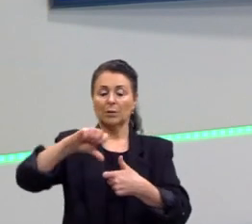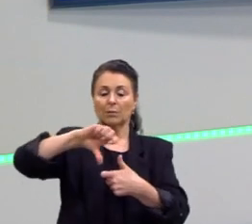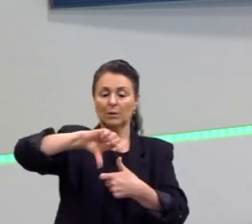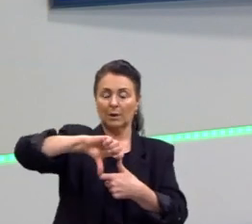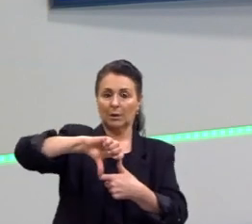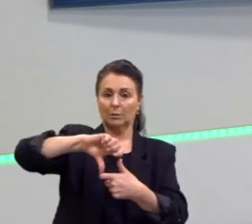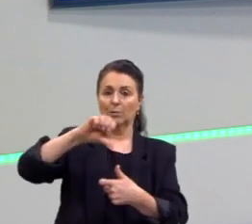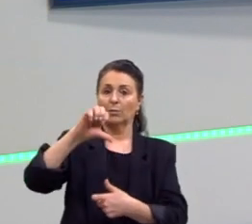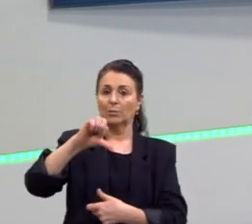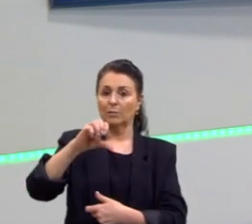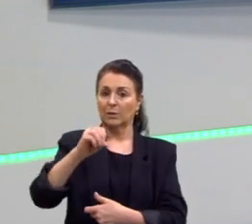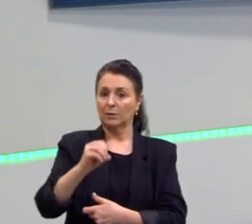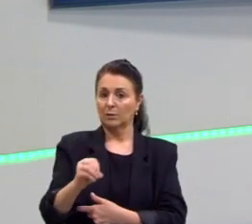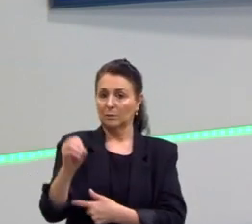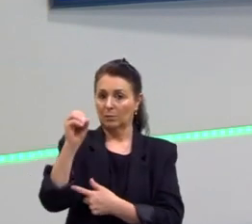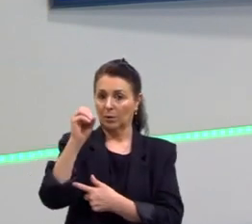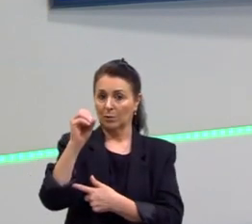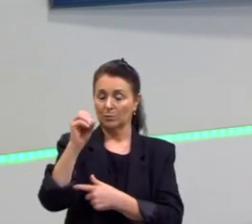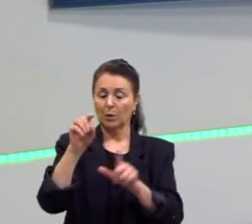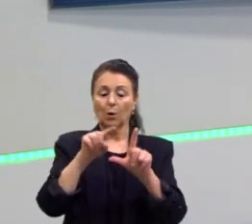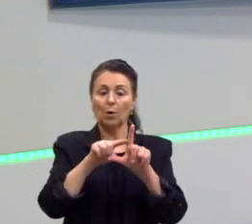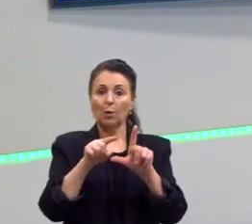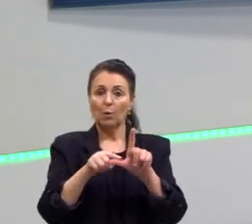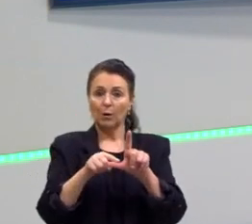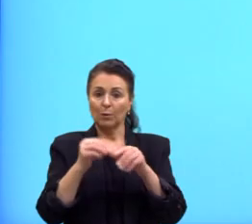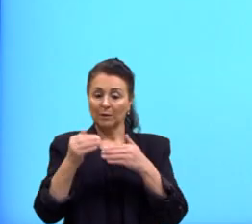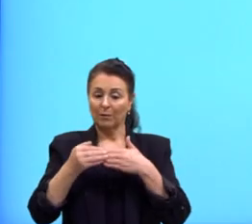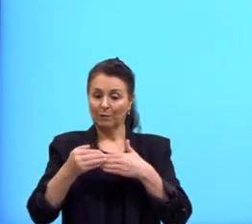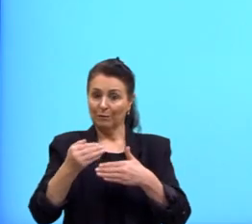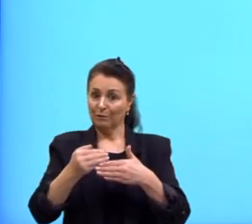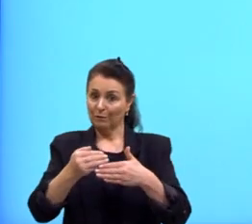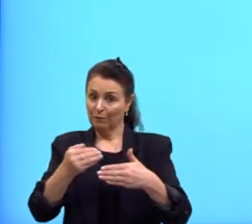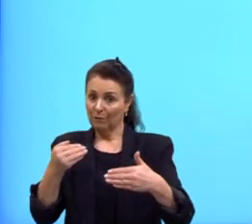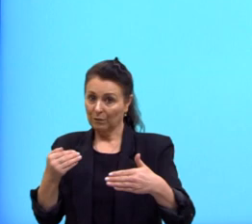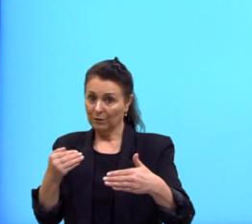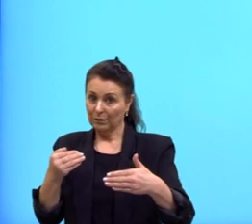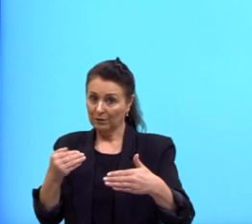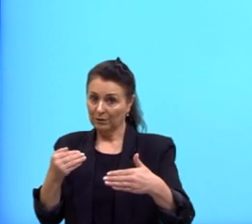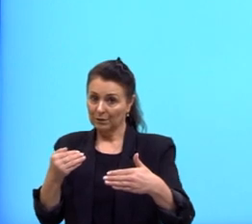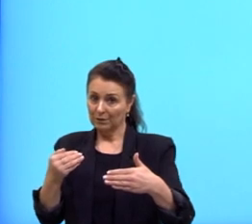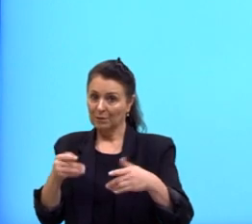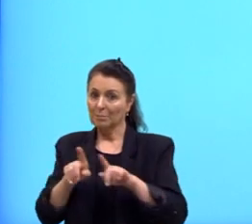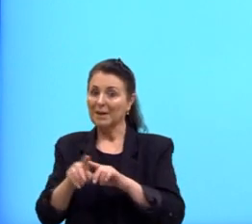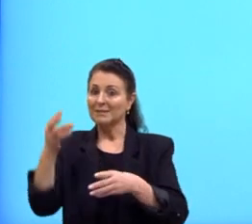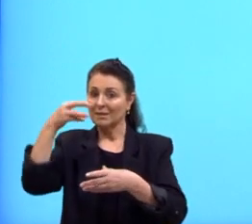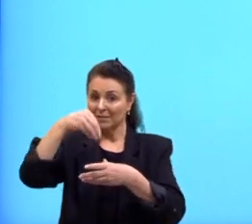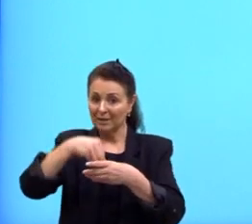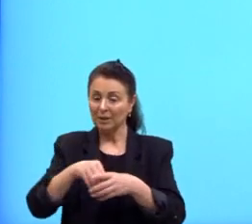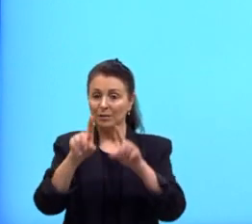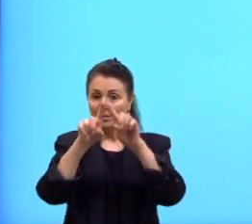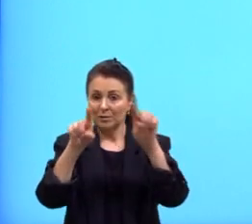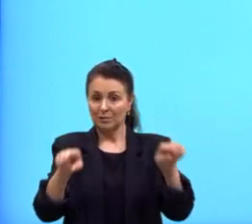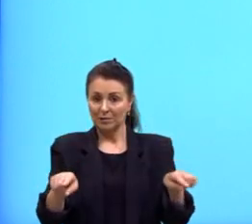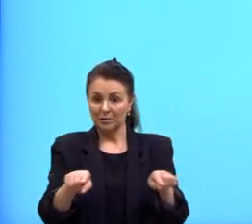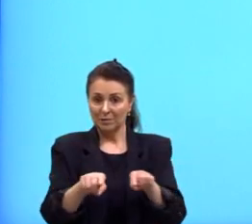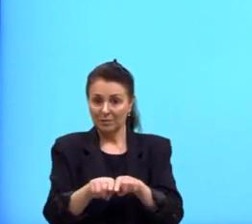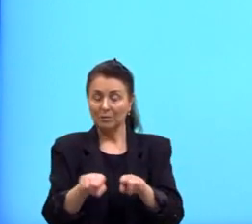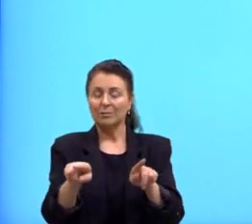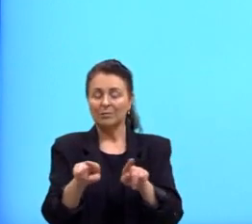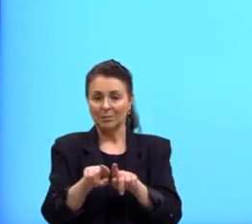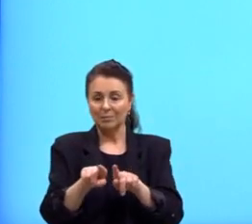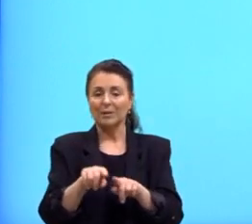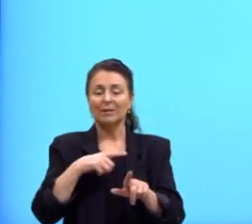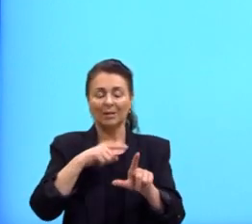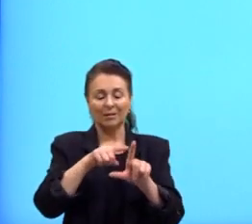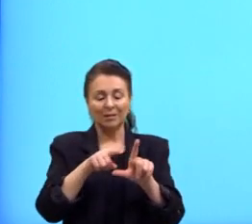este ângulo que está externo ao quadrado mas ele fica na região interior do Triângulo também forma